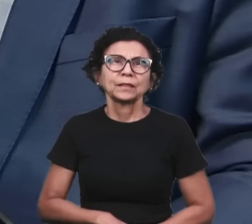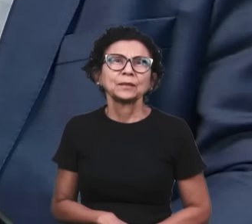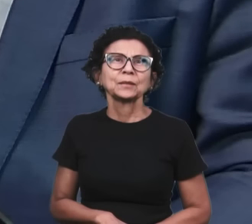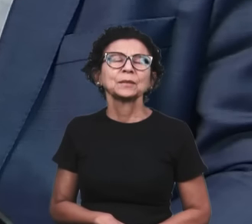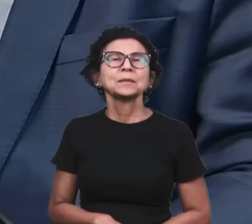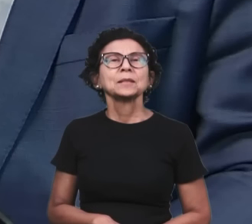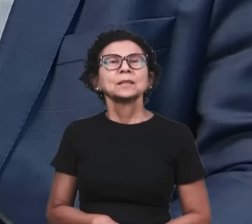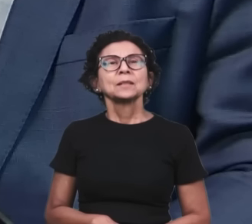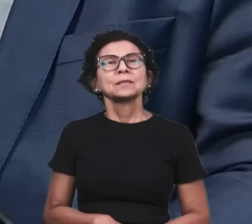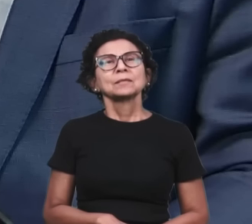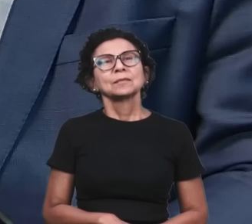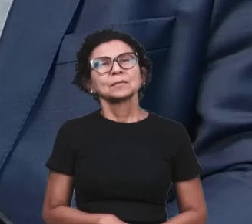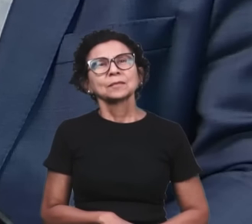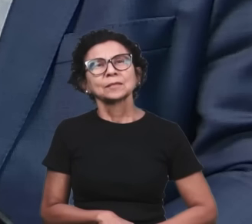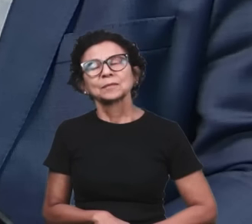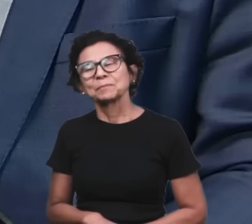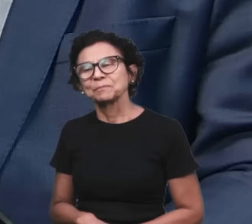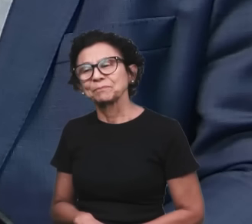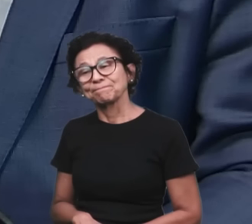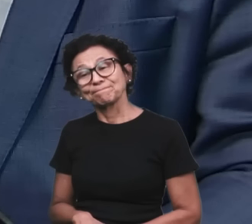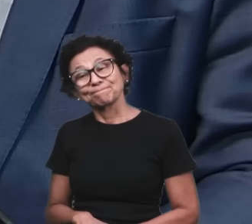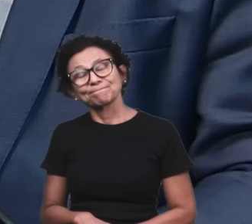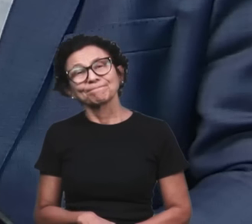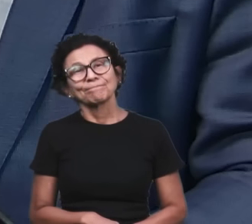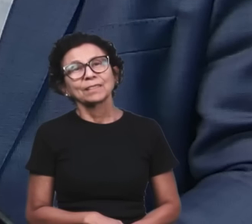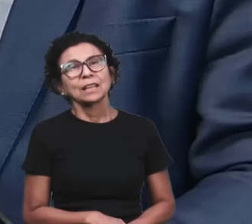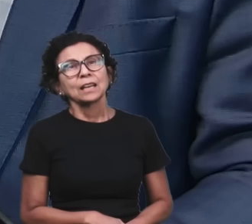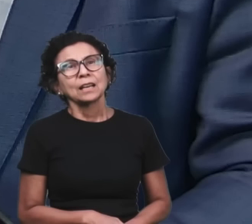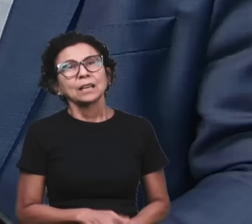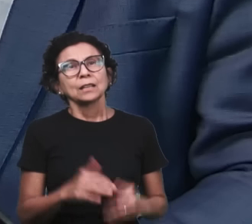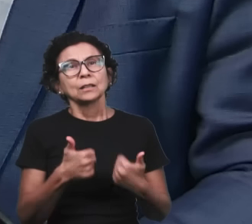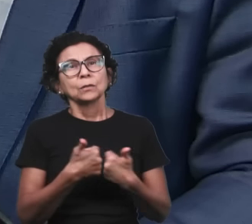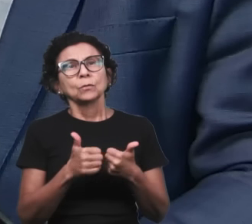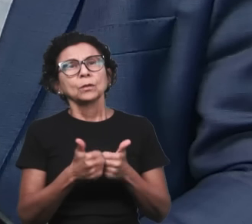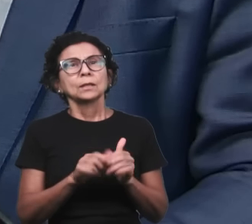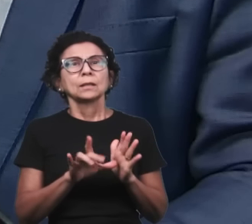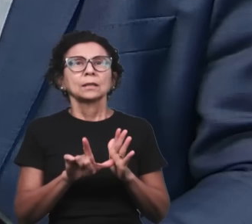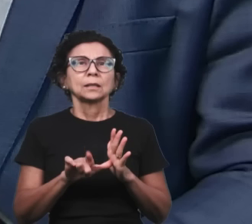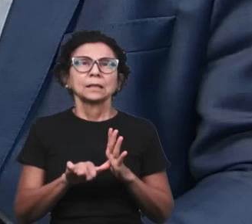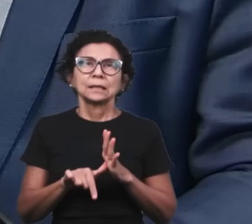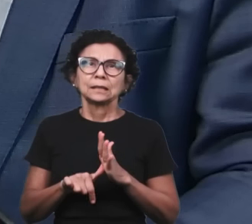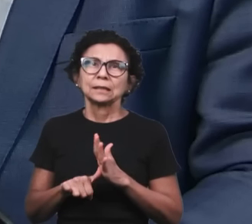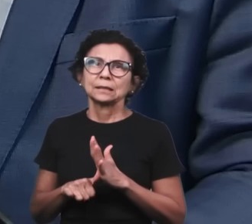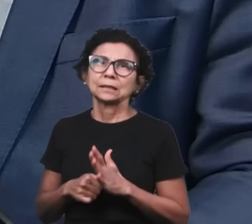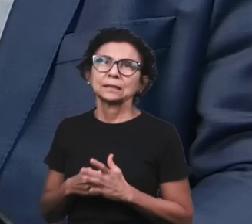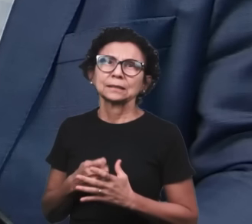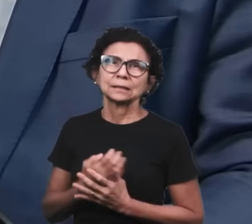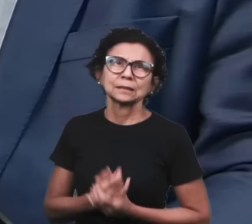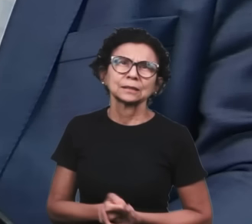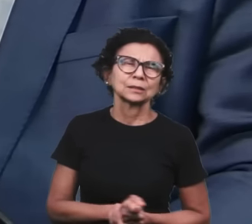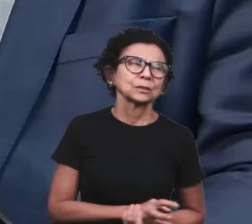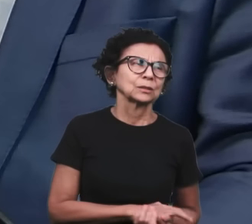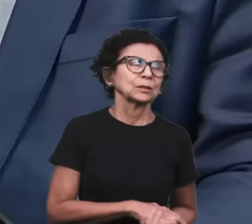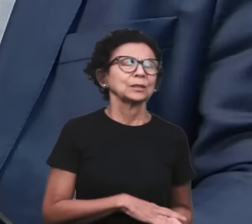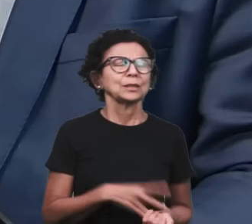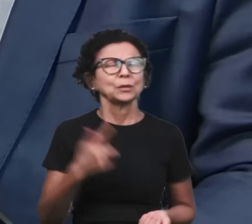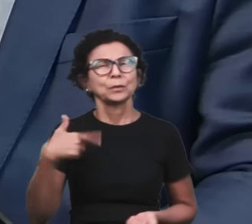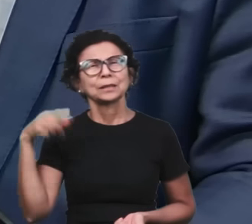o monte, porque o ônibus atrasou. E eu tinha jejuado a semana inteira, lutado na madrugada, e